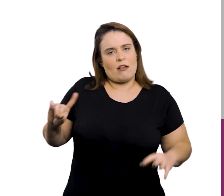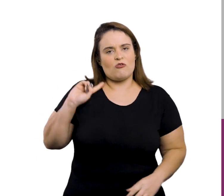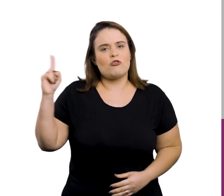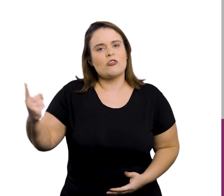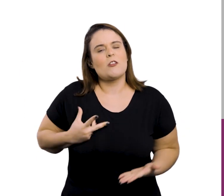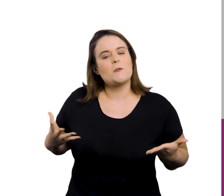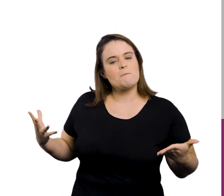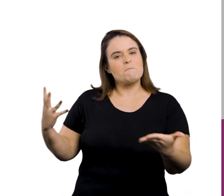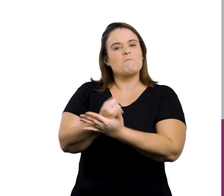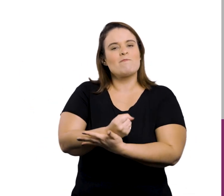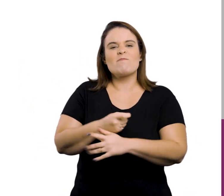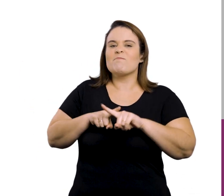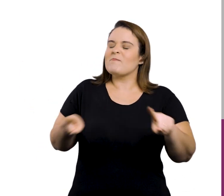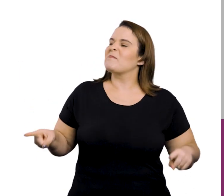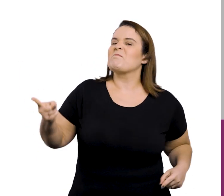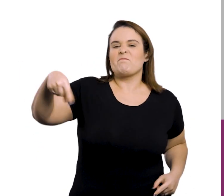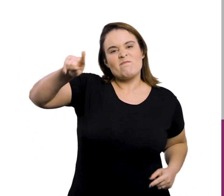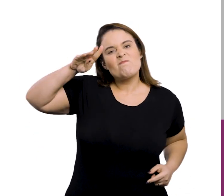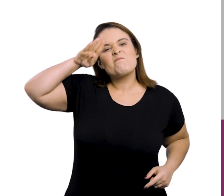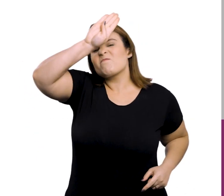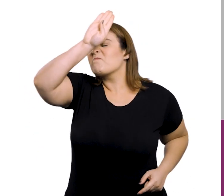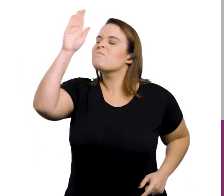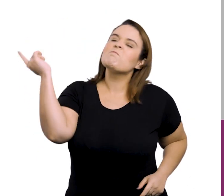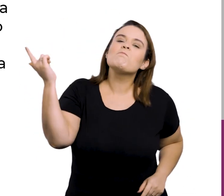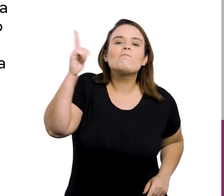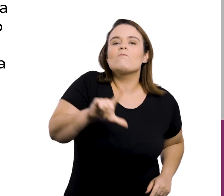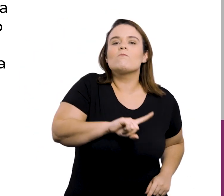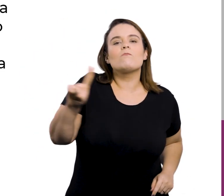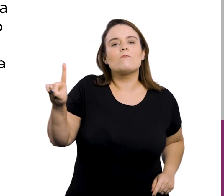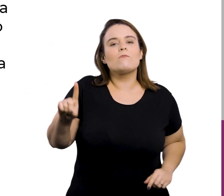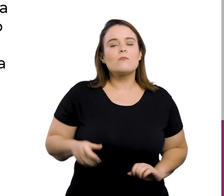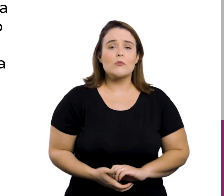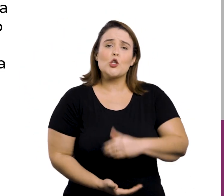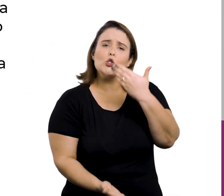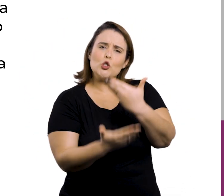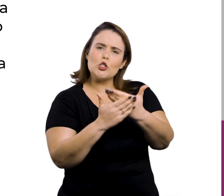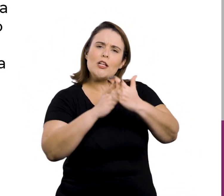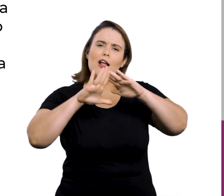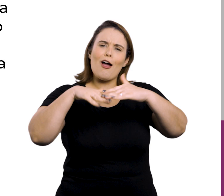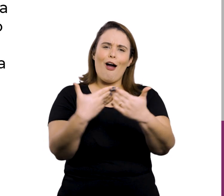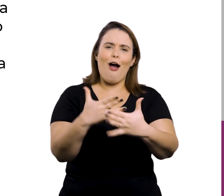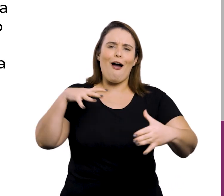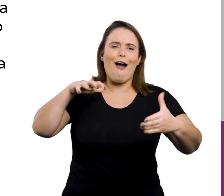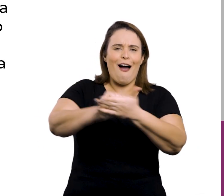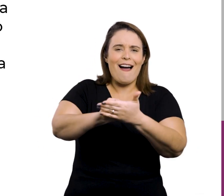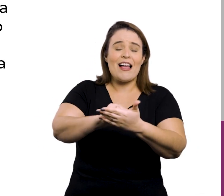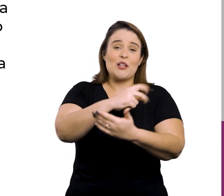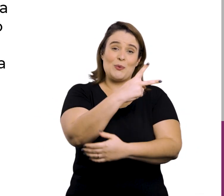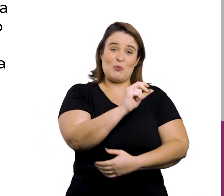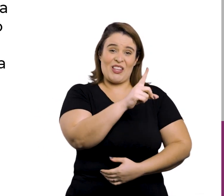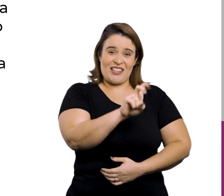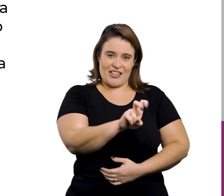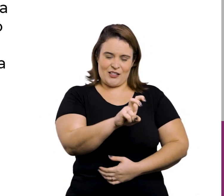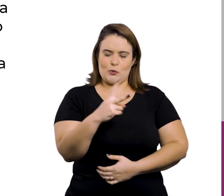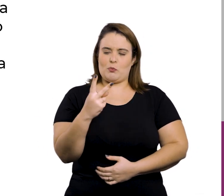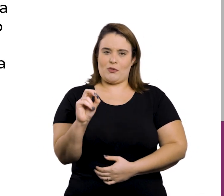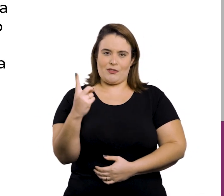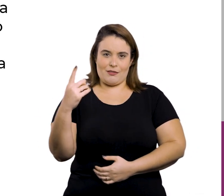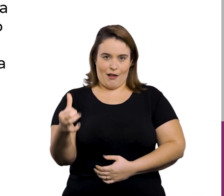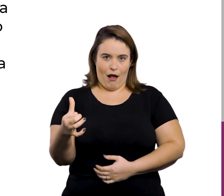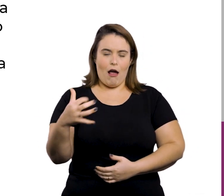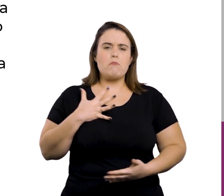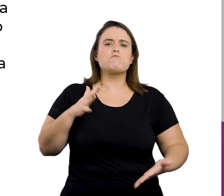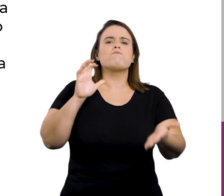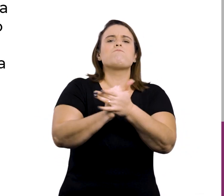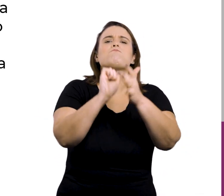nossa liberdade. Mas eles não vão conseguir. Quando os estudantes secundaristas ocuparam escolas estaduais